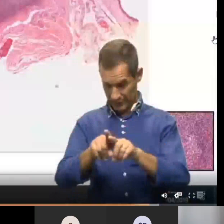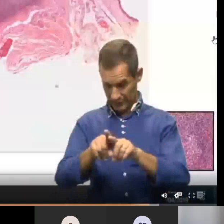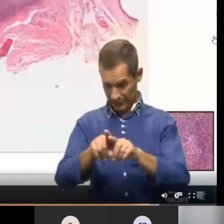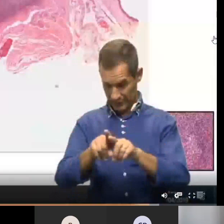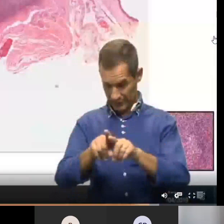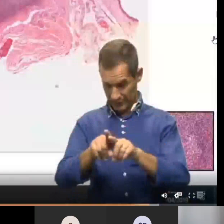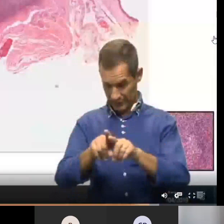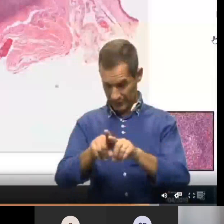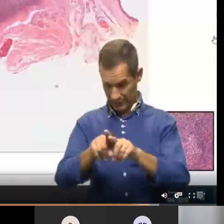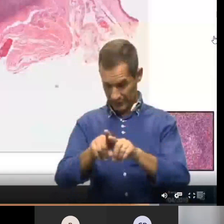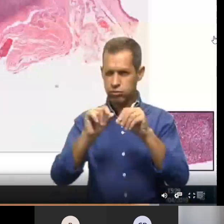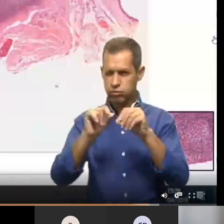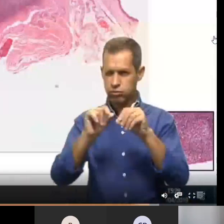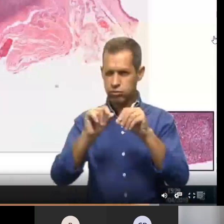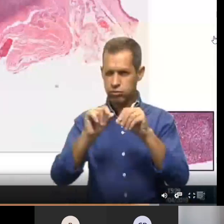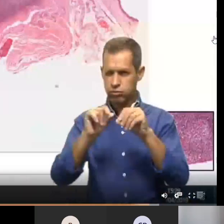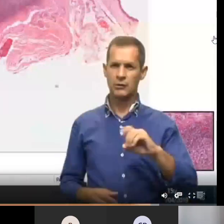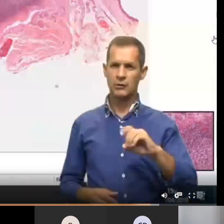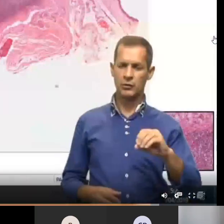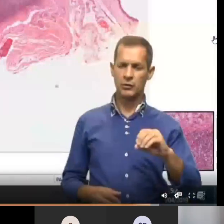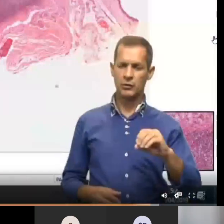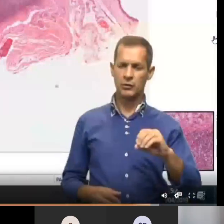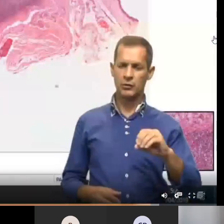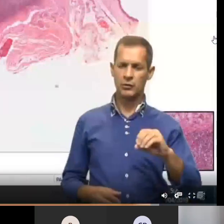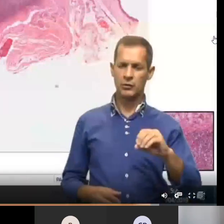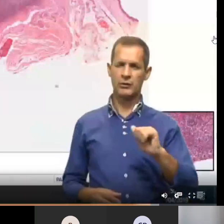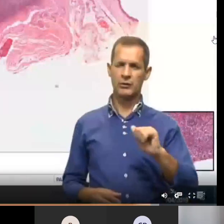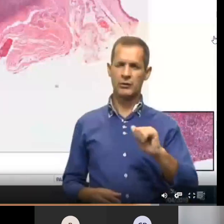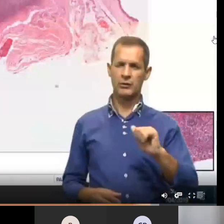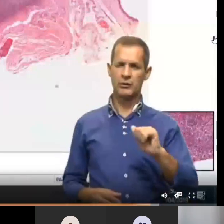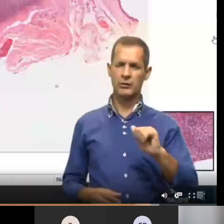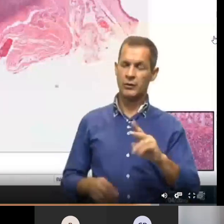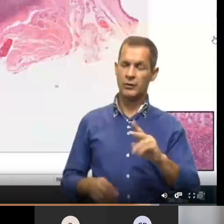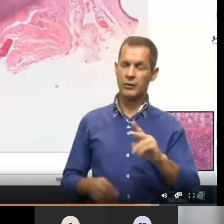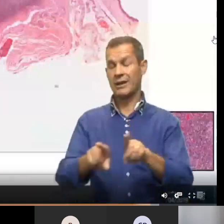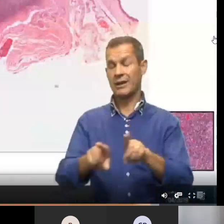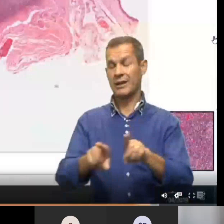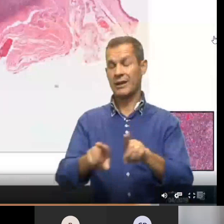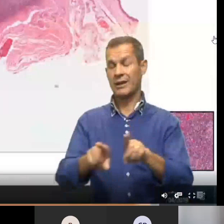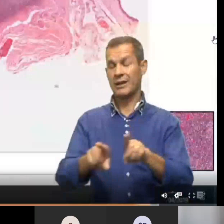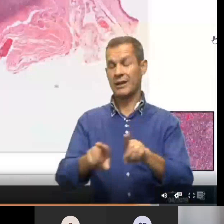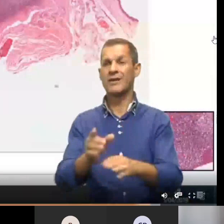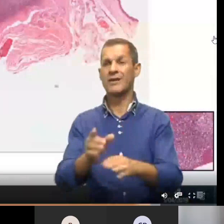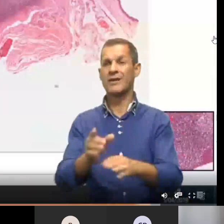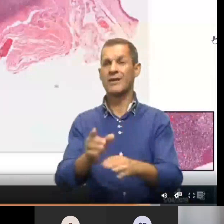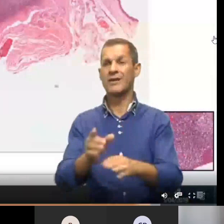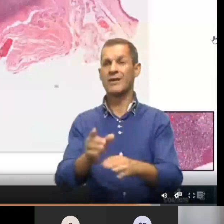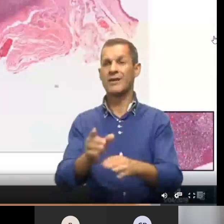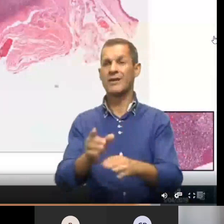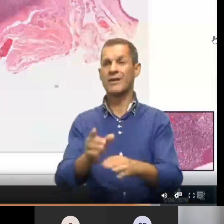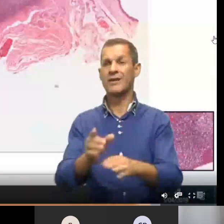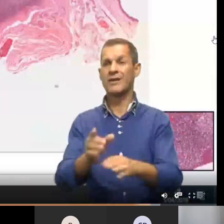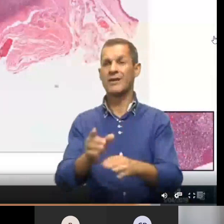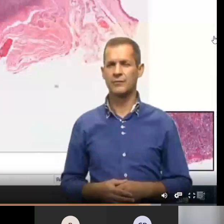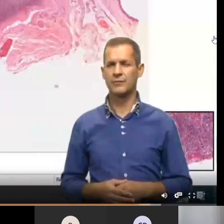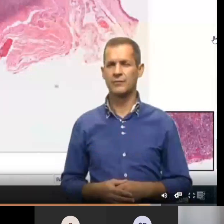aumento, os nódulos linfáticos, assim como nós falamos no slide